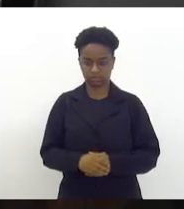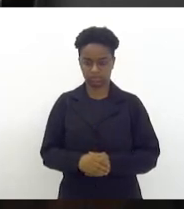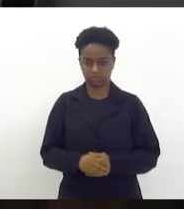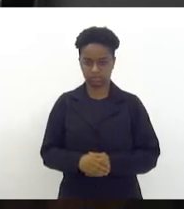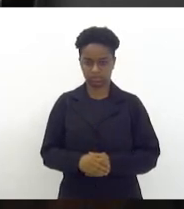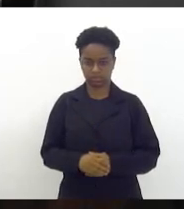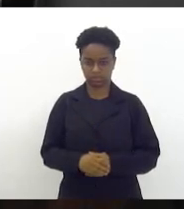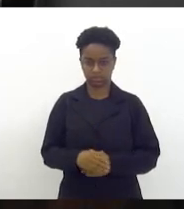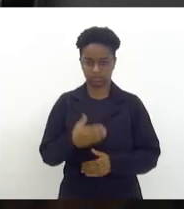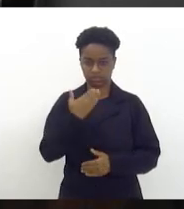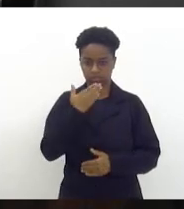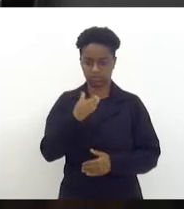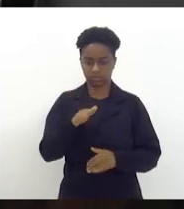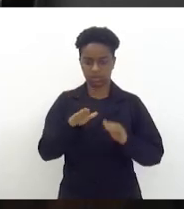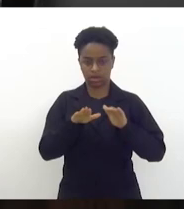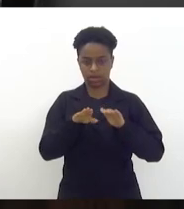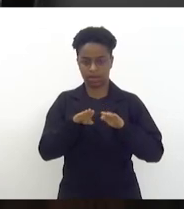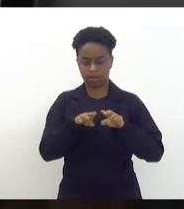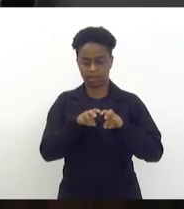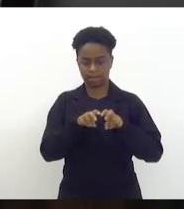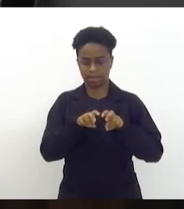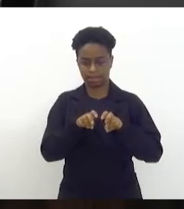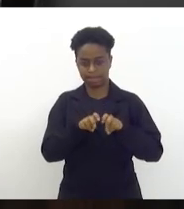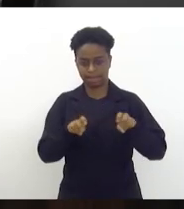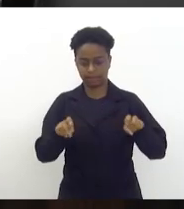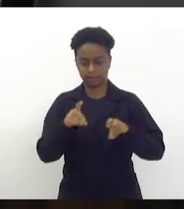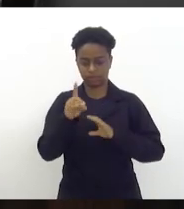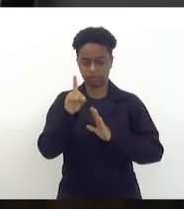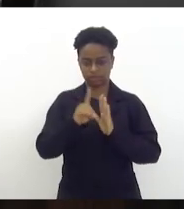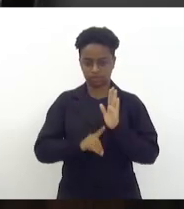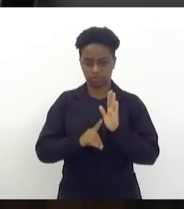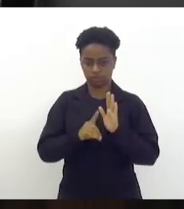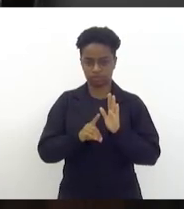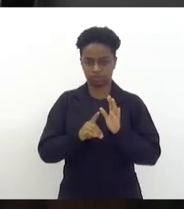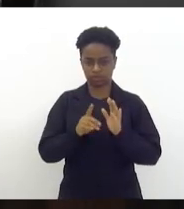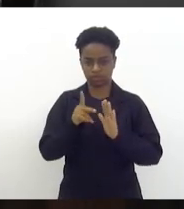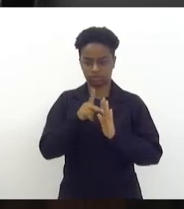Requerimento da mesa diretora, incluso projeto de lei